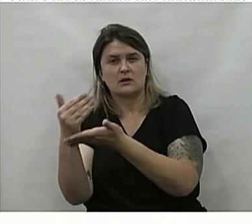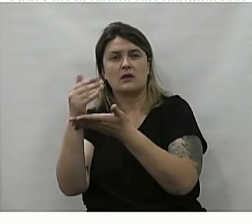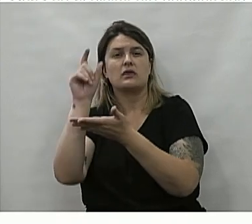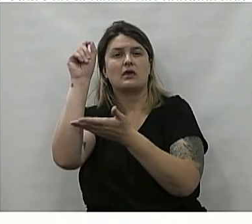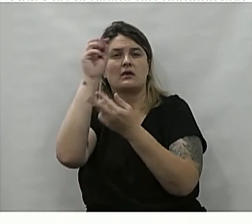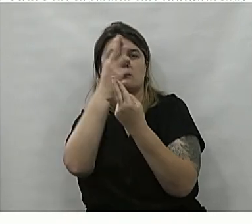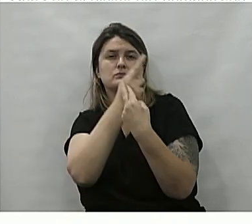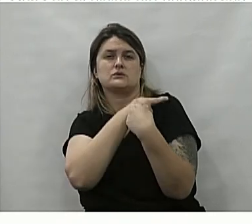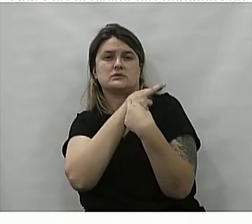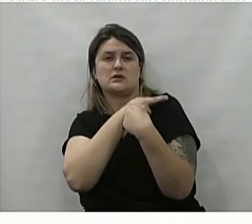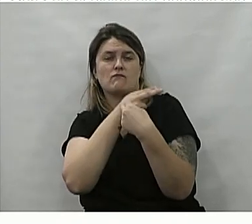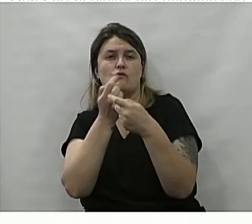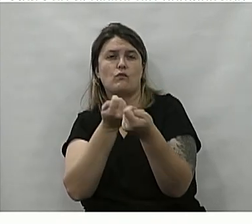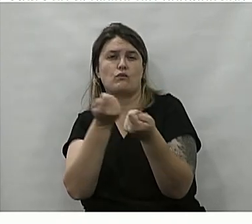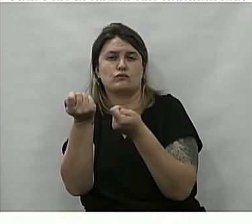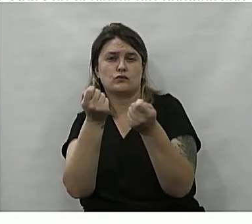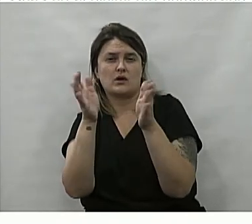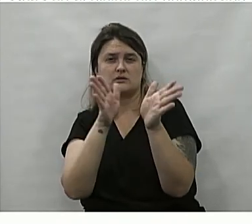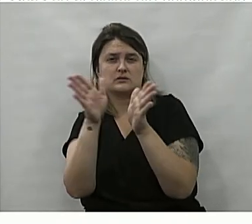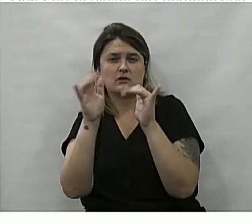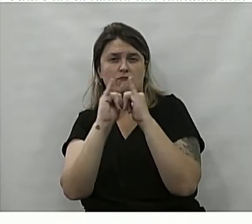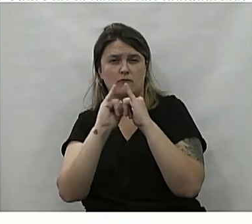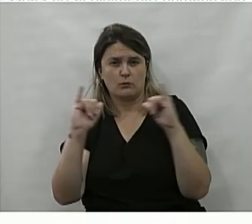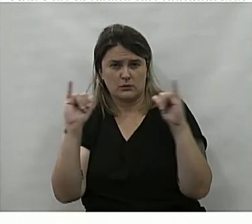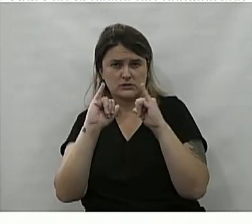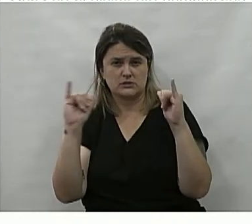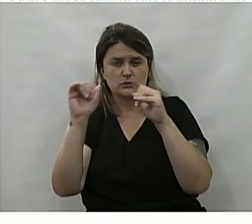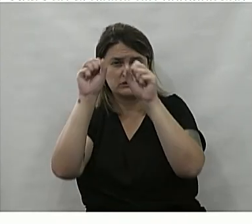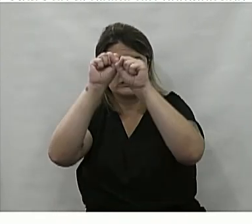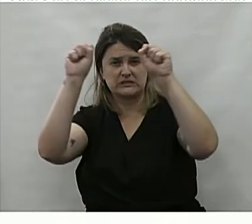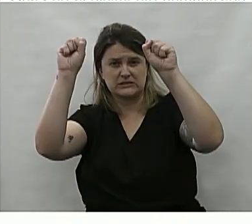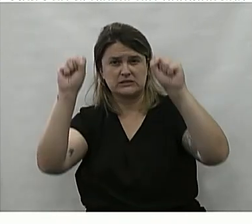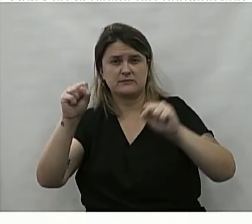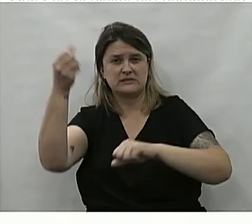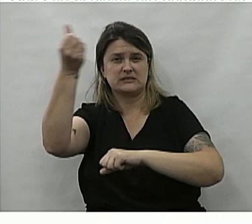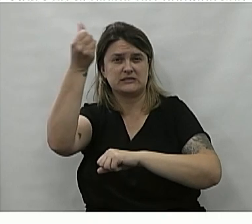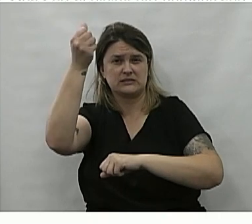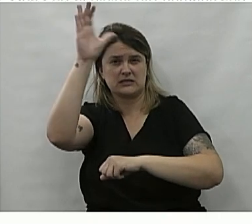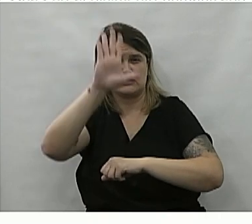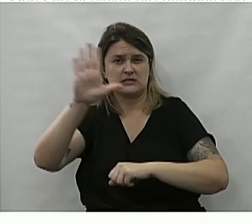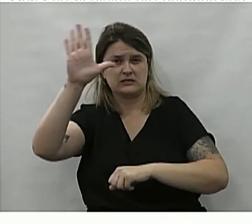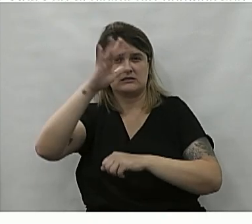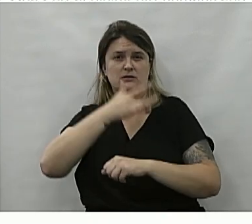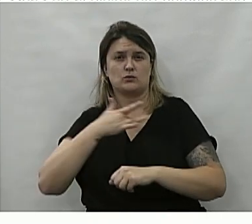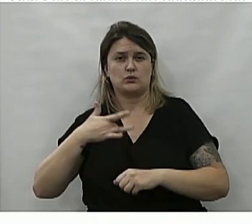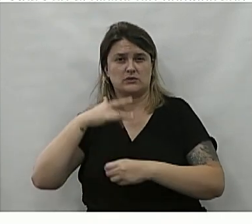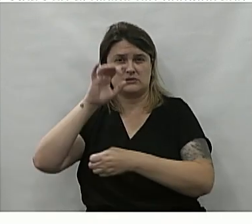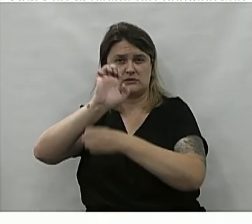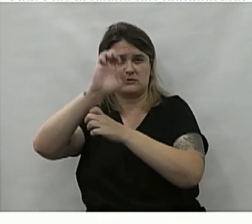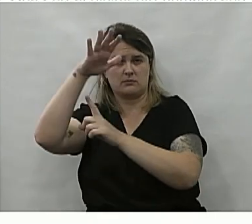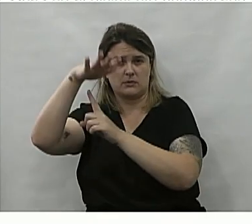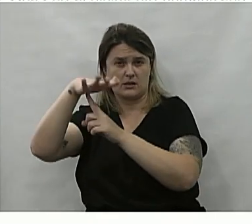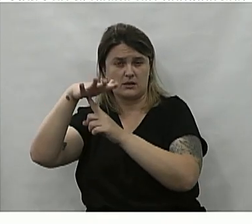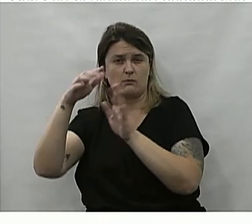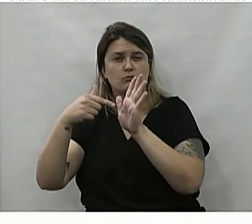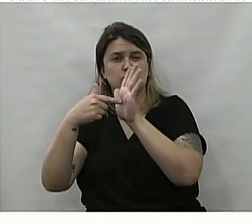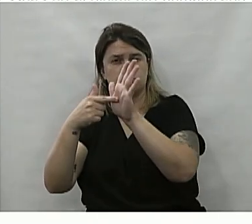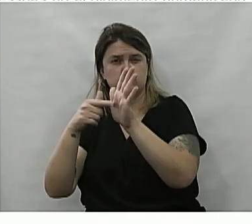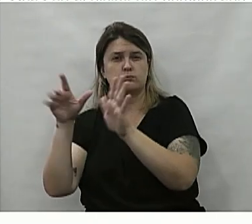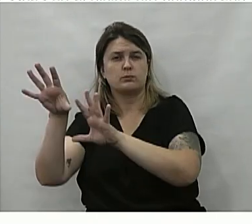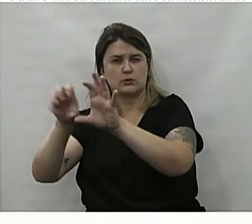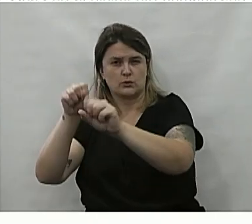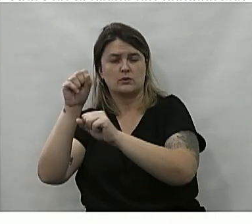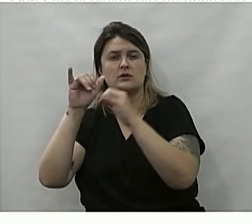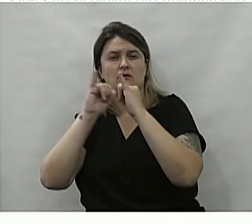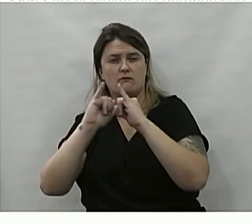Pelos responsáveis Pelo controle De acesso A informações Do sistema Da cesta Regional de saúde Do Paraná Onde foram evidenciados Os dados